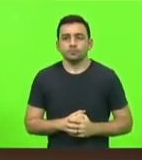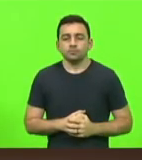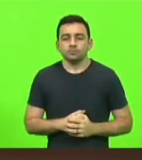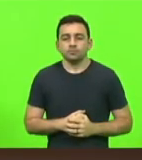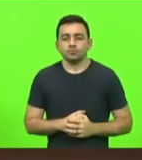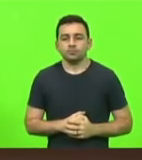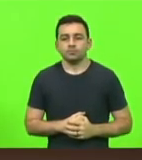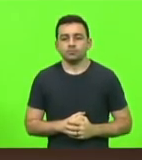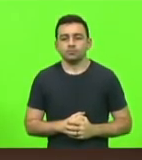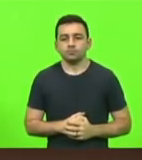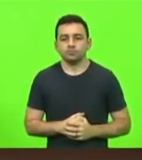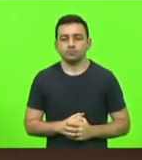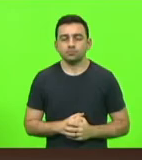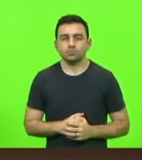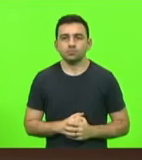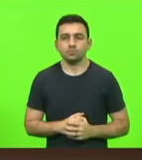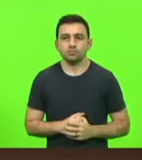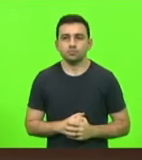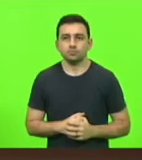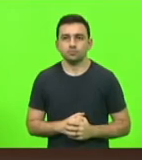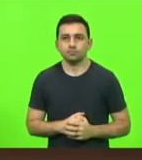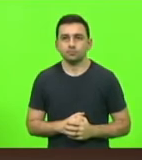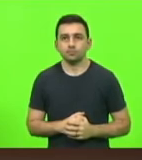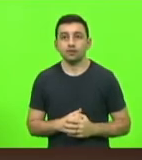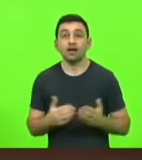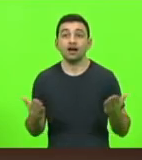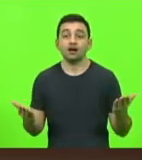dos Trabalhadores. Pela ordem, senhor presidente. Deputado